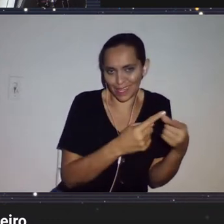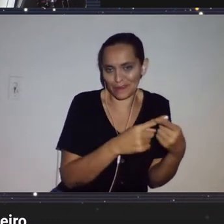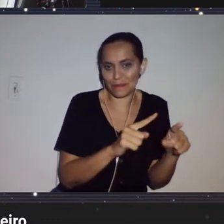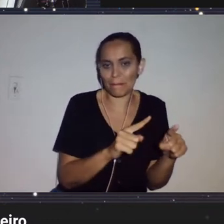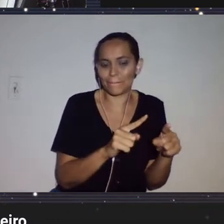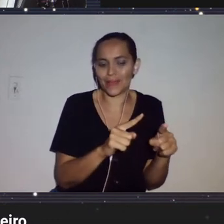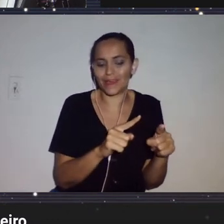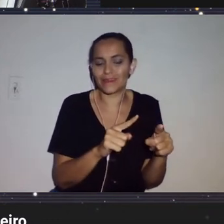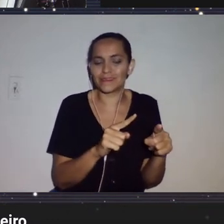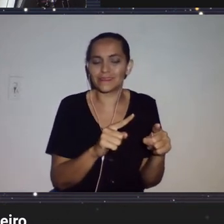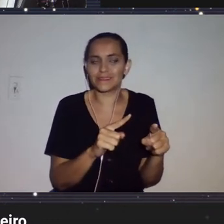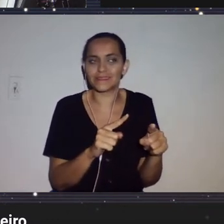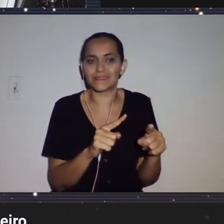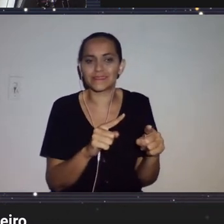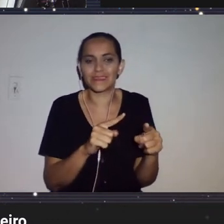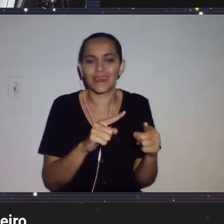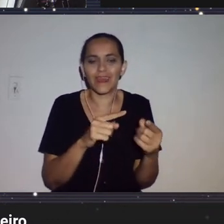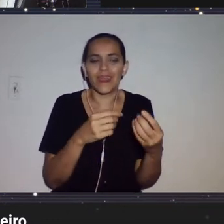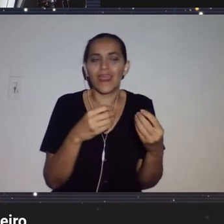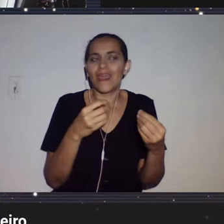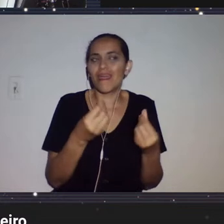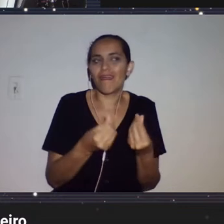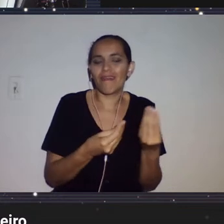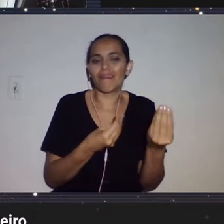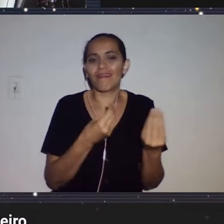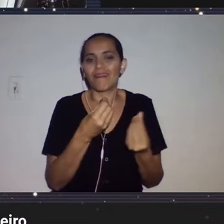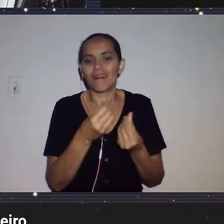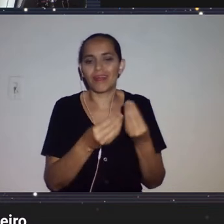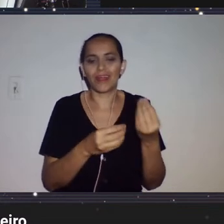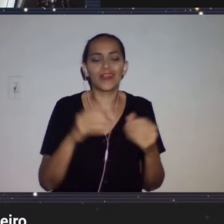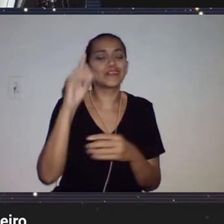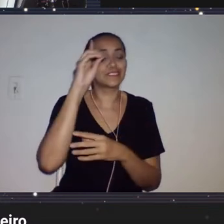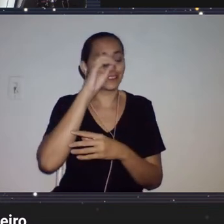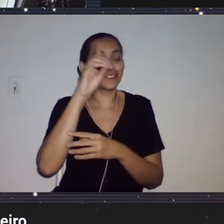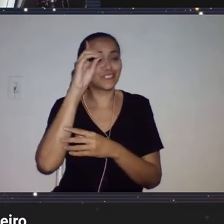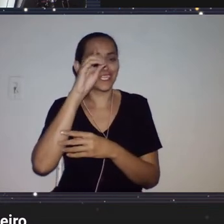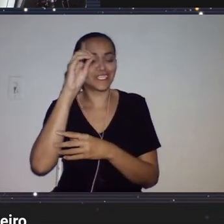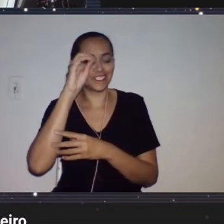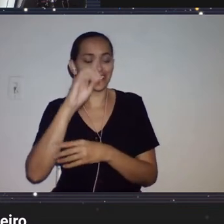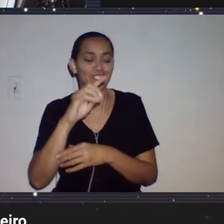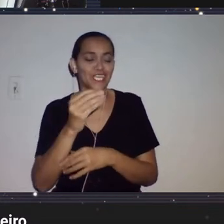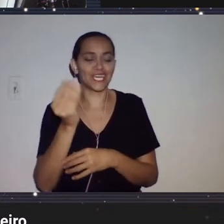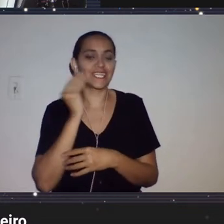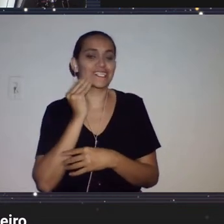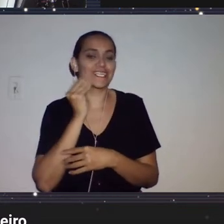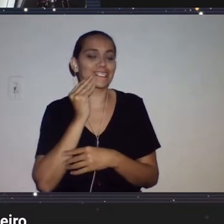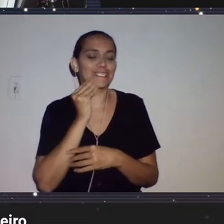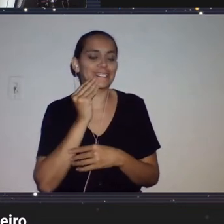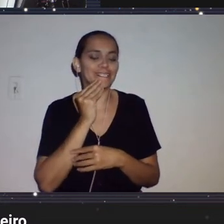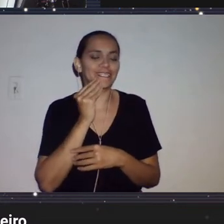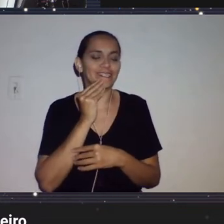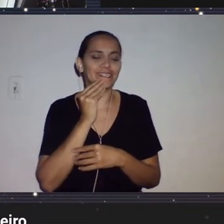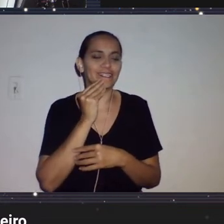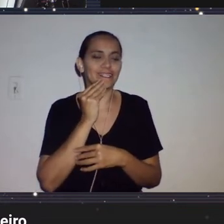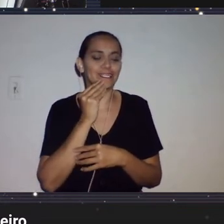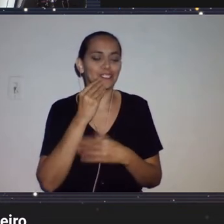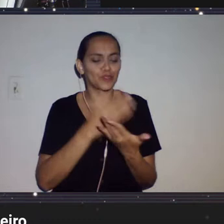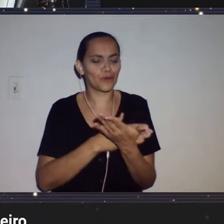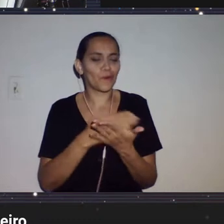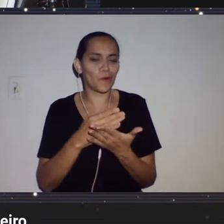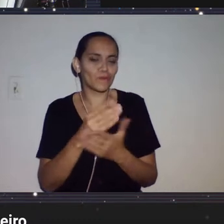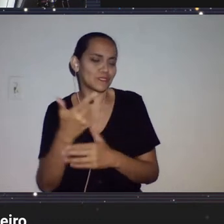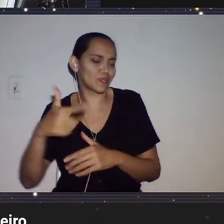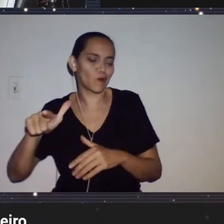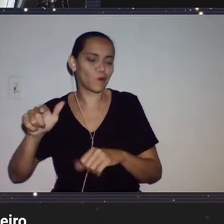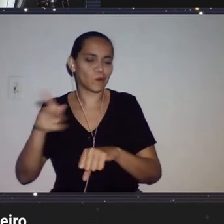um pouco no dia a dia, assim, tentando me expor mais, eu acho que foi tranquilo. E também Londres em si é uma